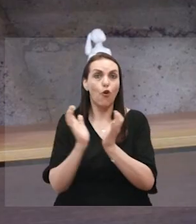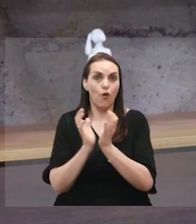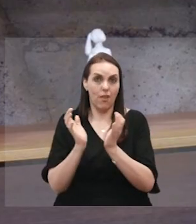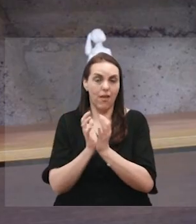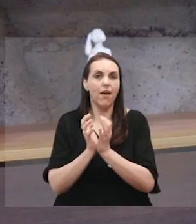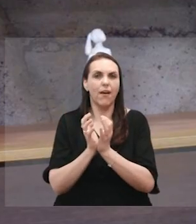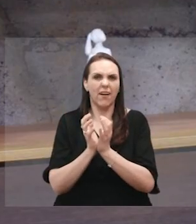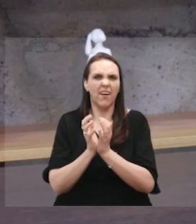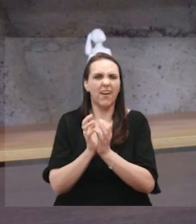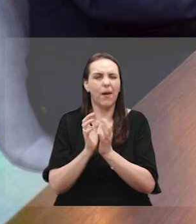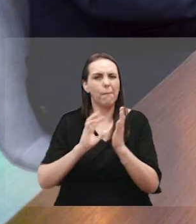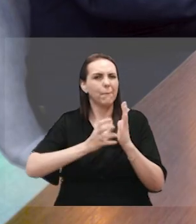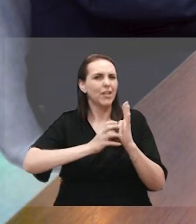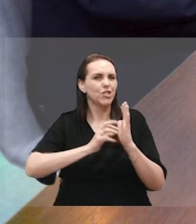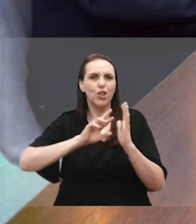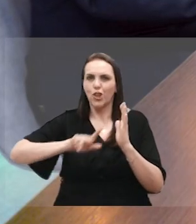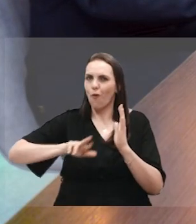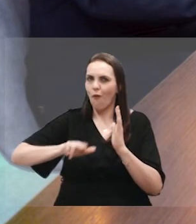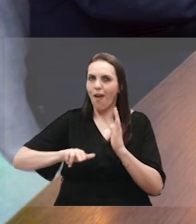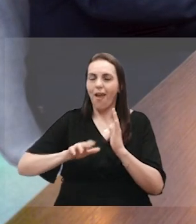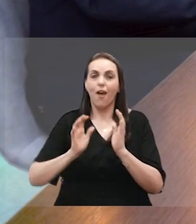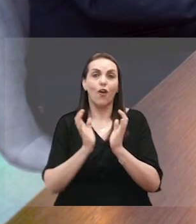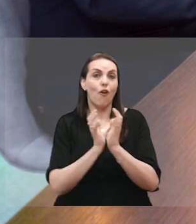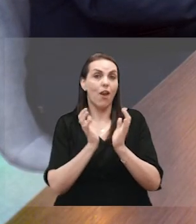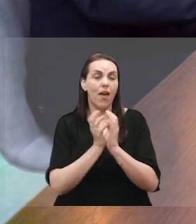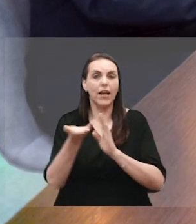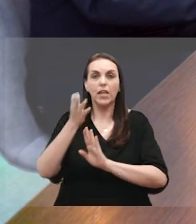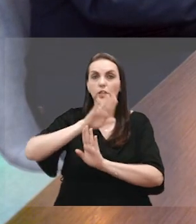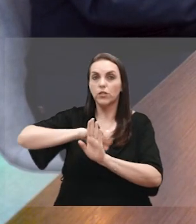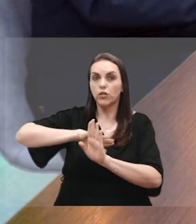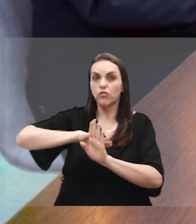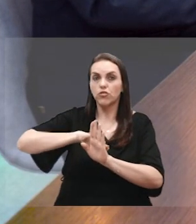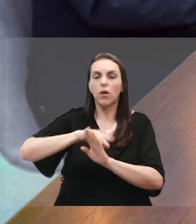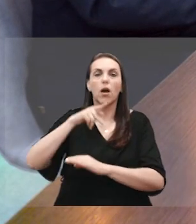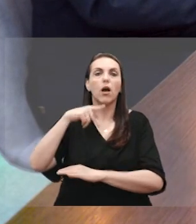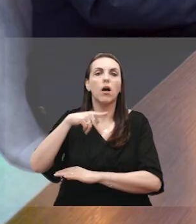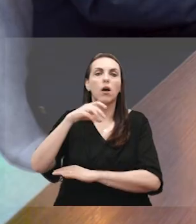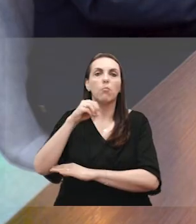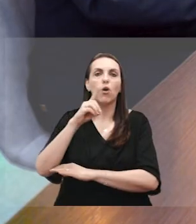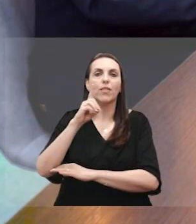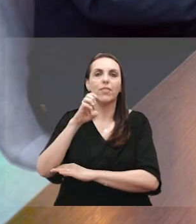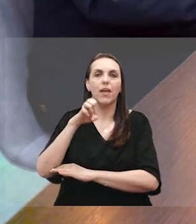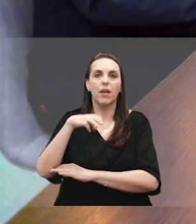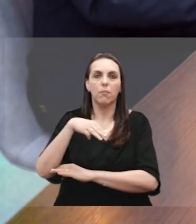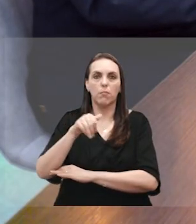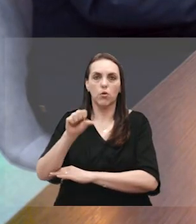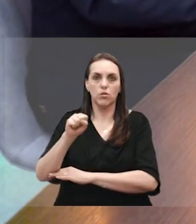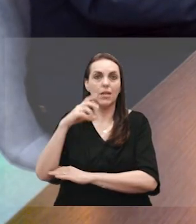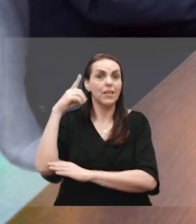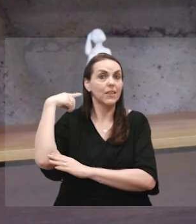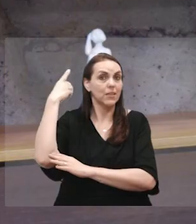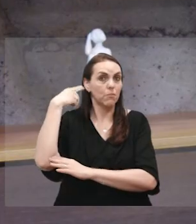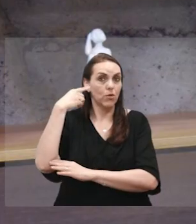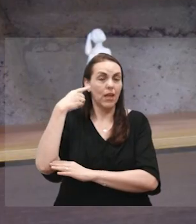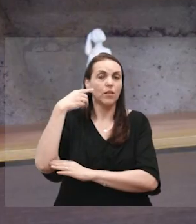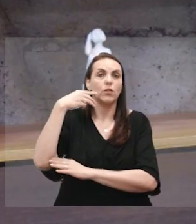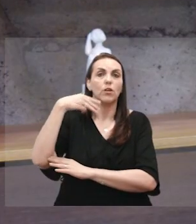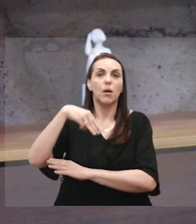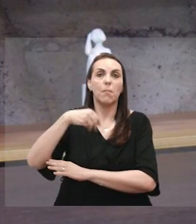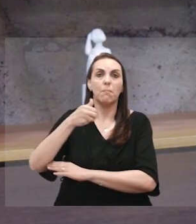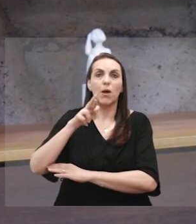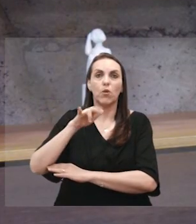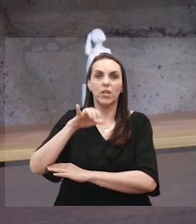colega, não é colega de partido, mas colega de linha ideológica, até porque ele é do Podemos. O deputado Maurício